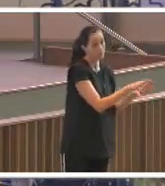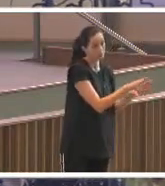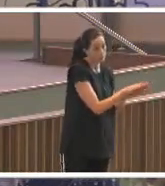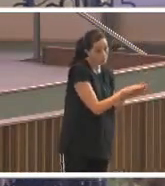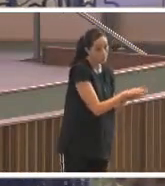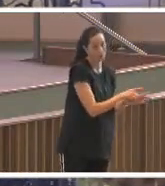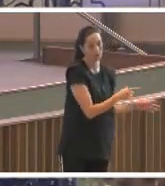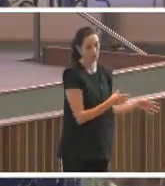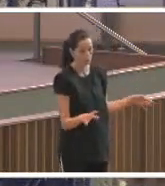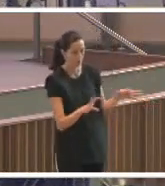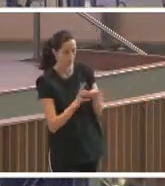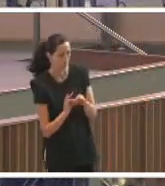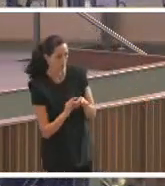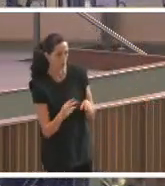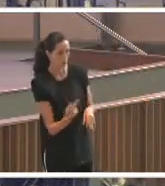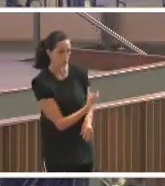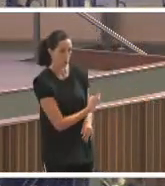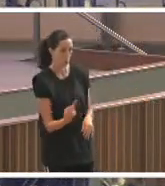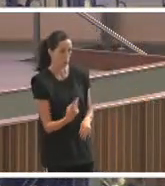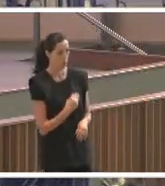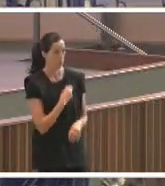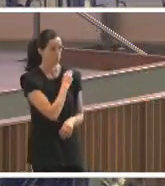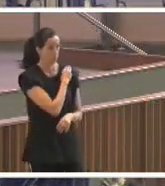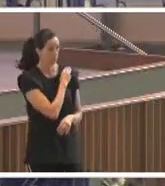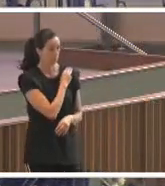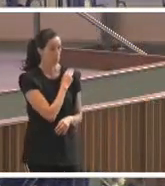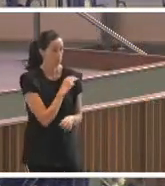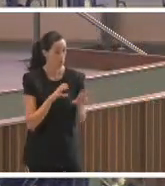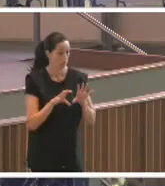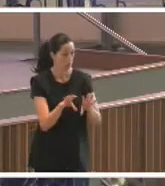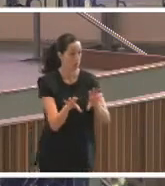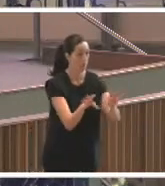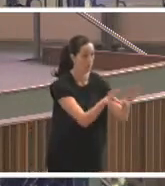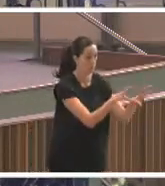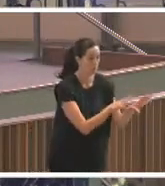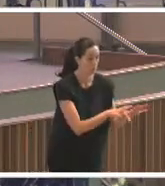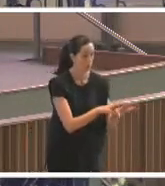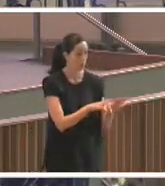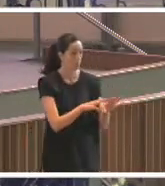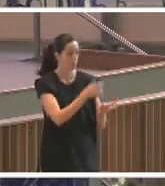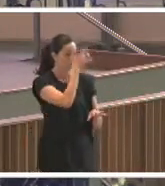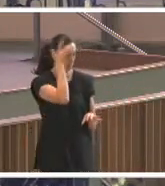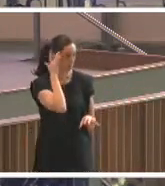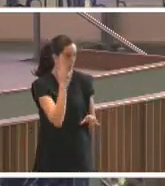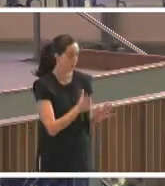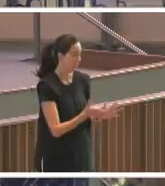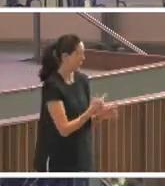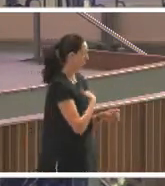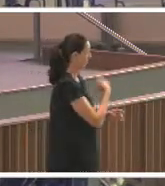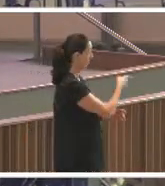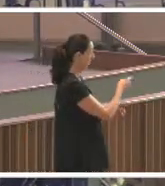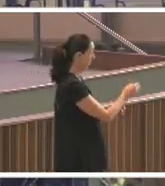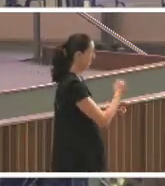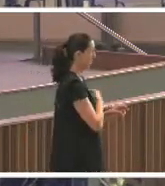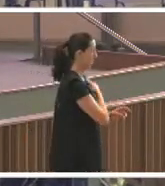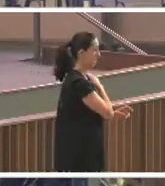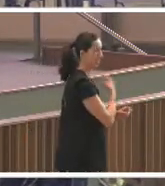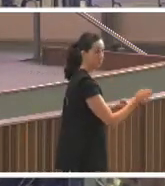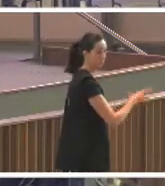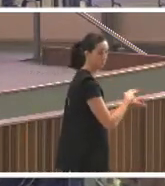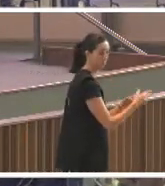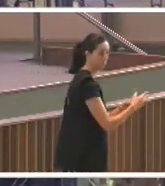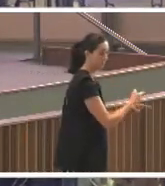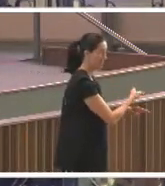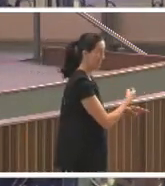pessoas. E aí então diziam: olha, eu não tenho mais tempo, porque eu agora estou discipulando gente, eu estou